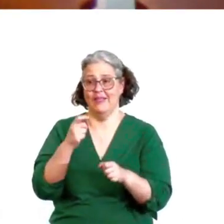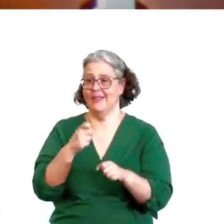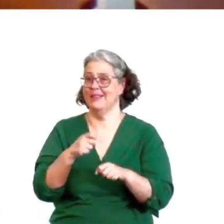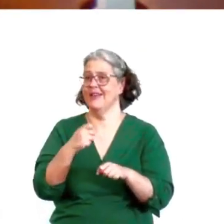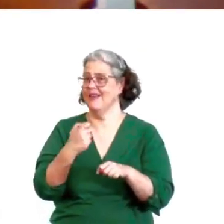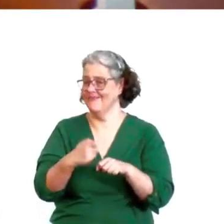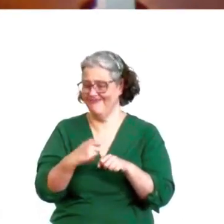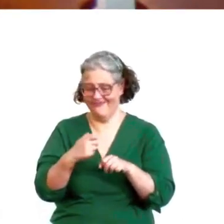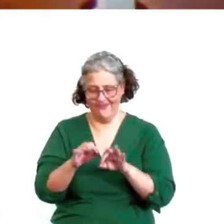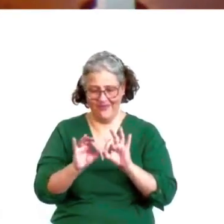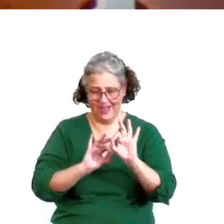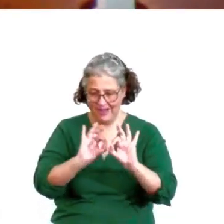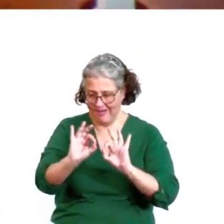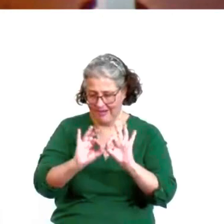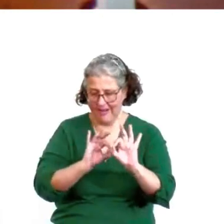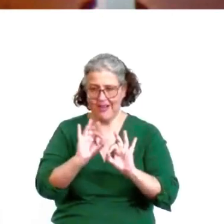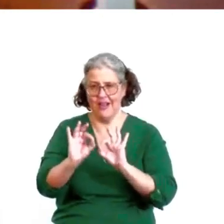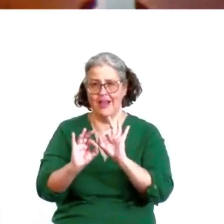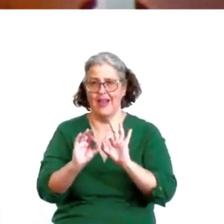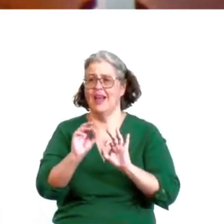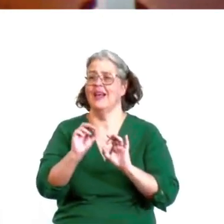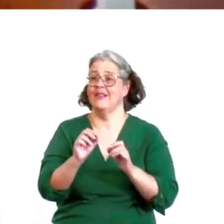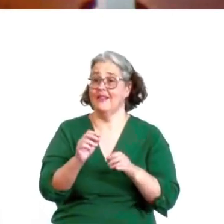lapidada, desenvolvida,